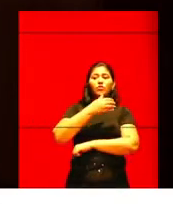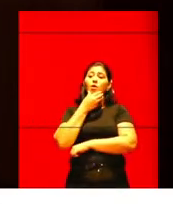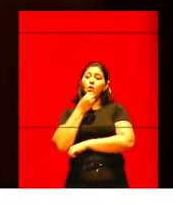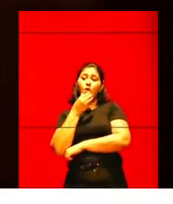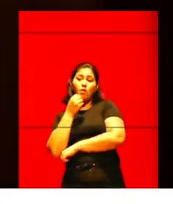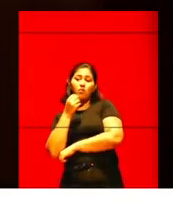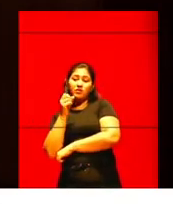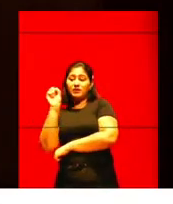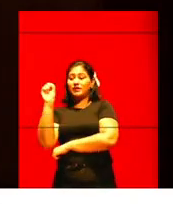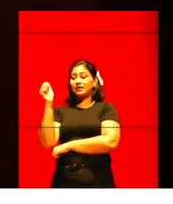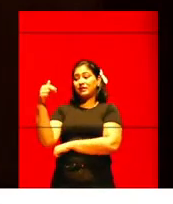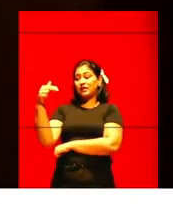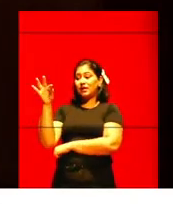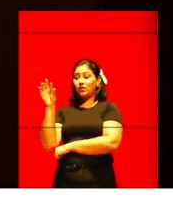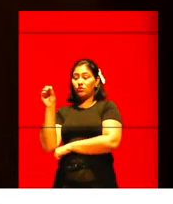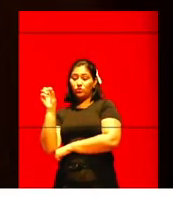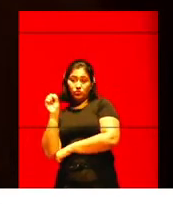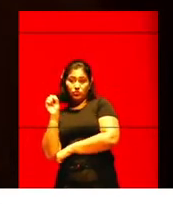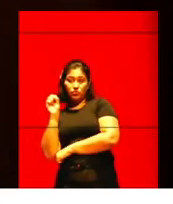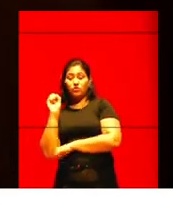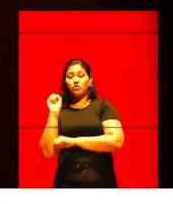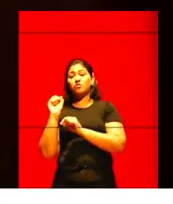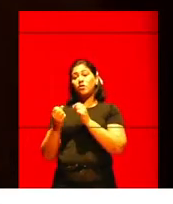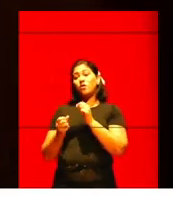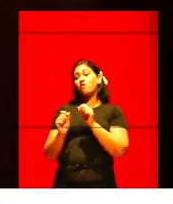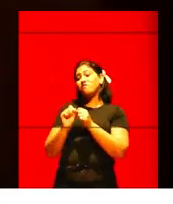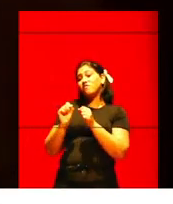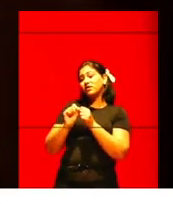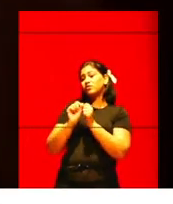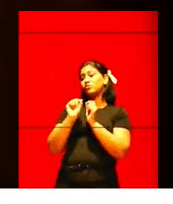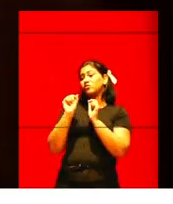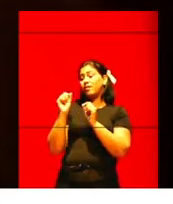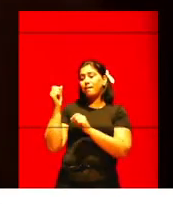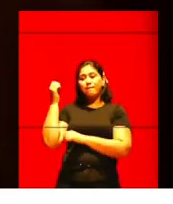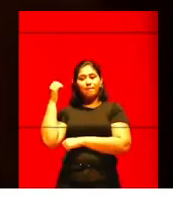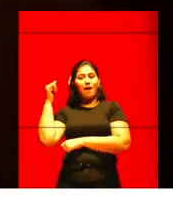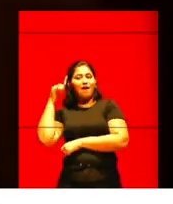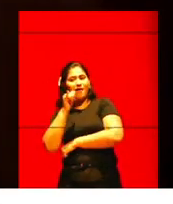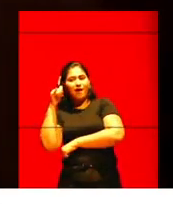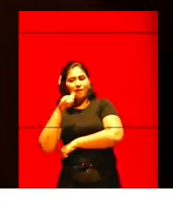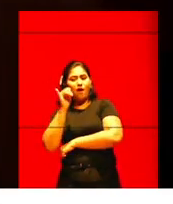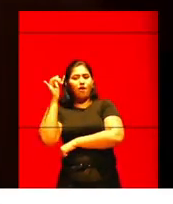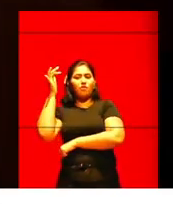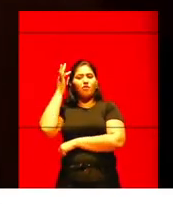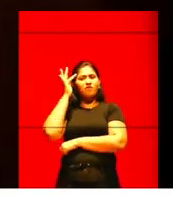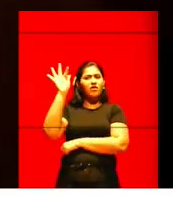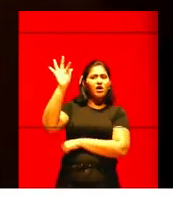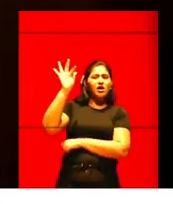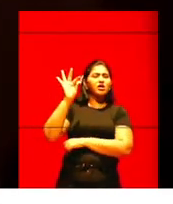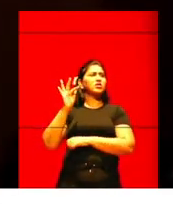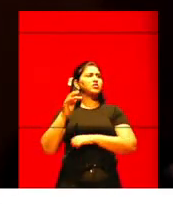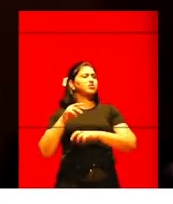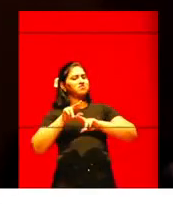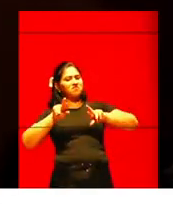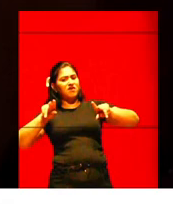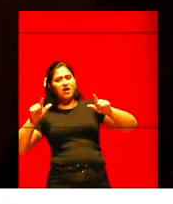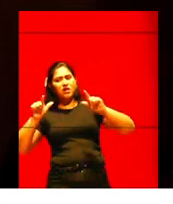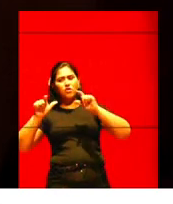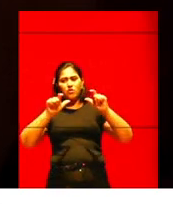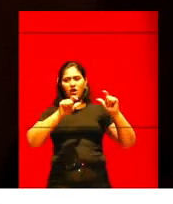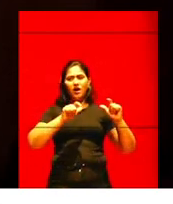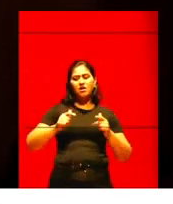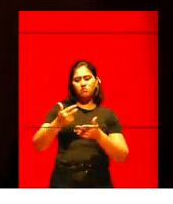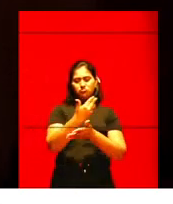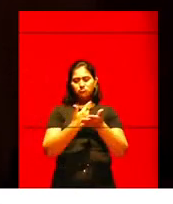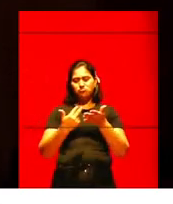Dumont, galera nos Estados Unidos. Estão produzindo o quê? Avião, na França. Então, vocês tinham vários lugares de produções